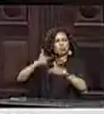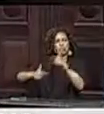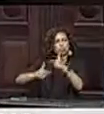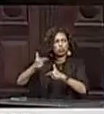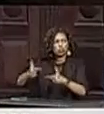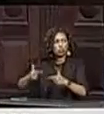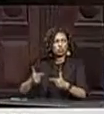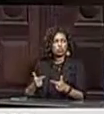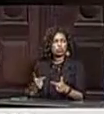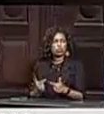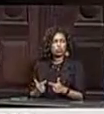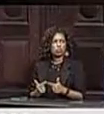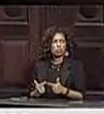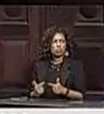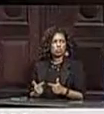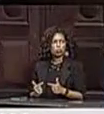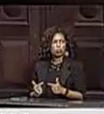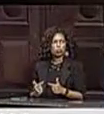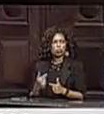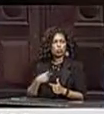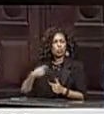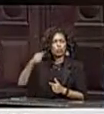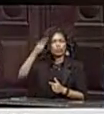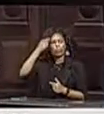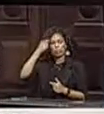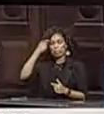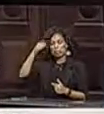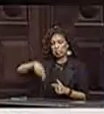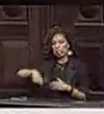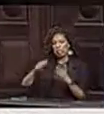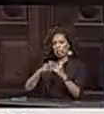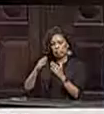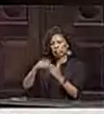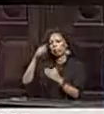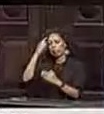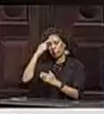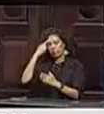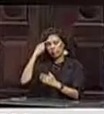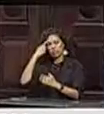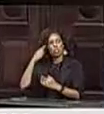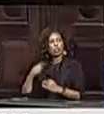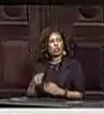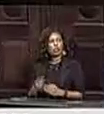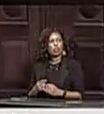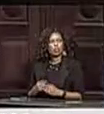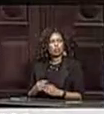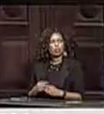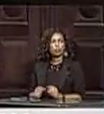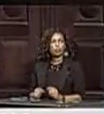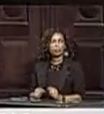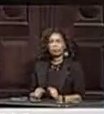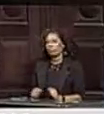algo razoável, tenho certeza absoluta que esta Casa deverá acolher. Salve Carlos Alberto de Oliveira. Muito obrigado.